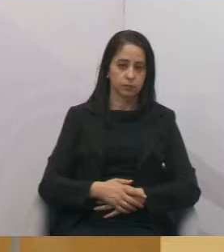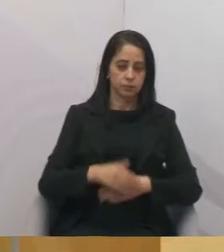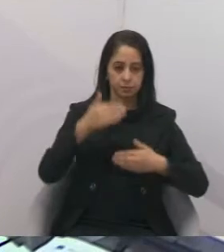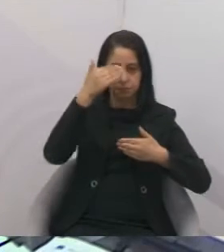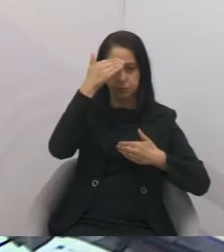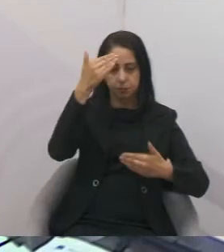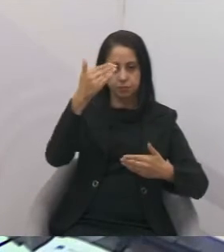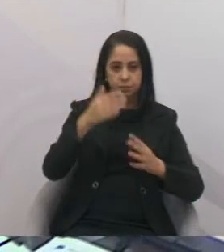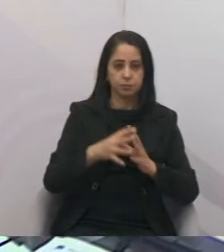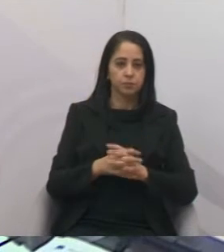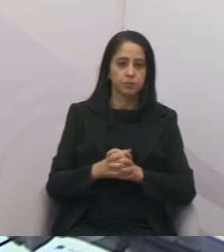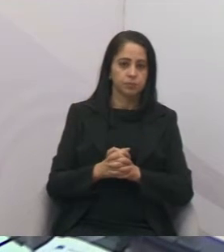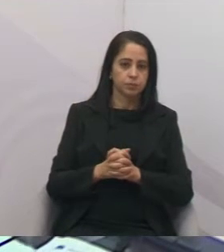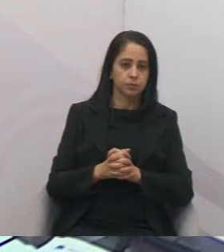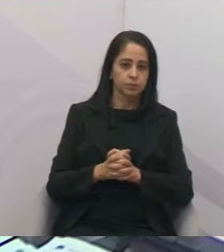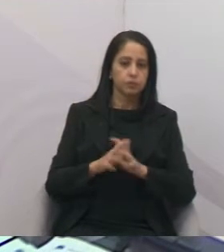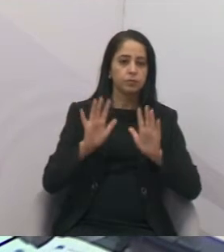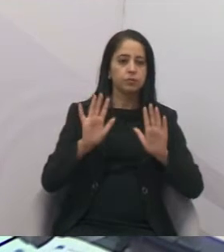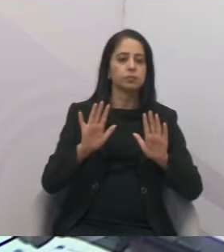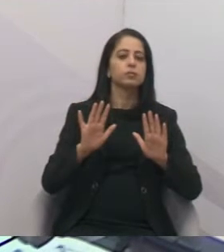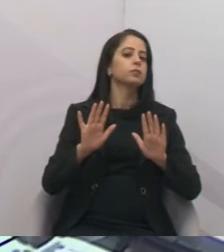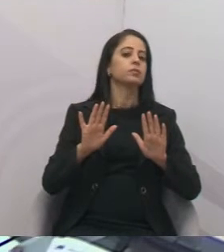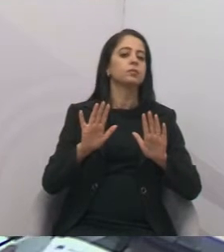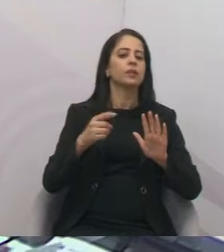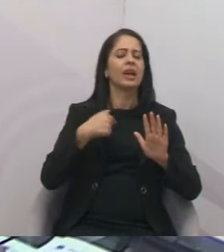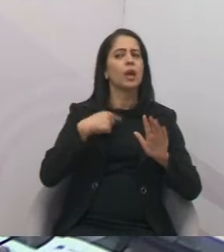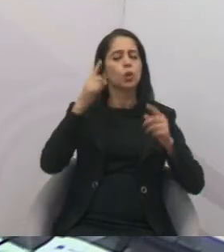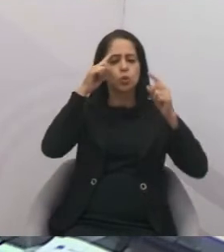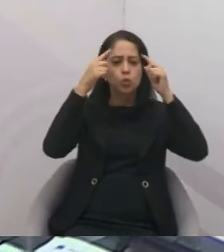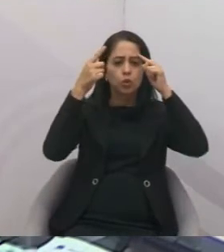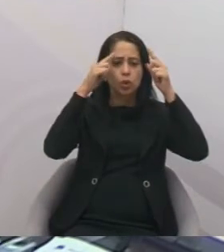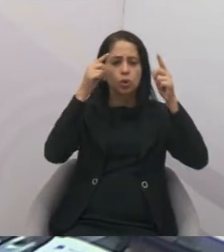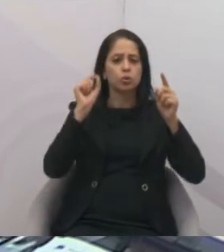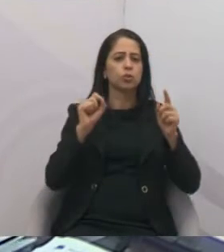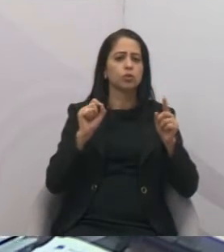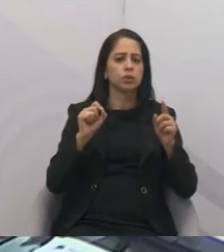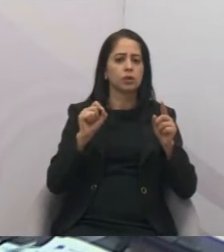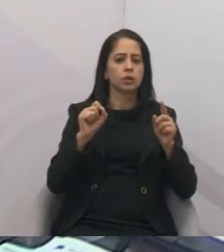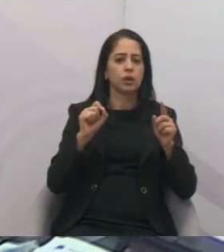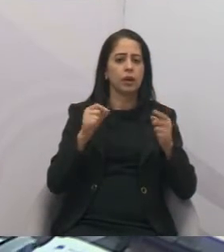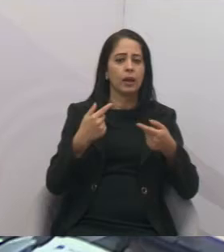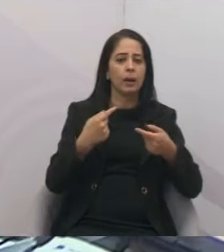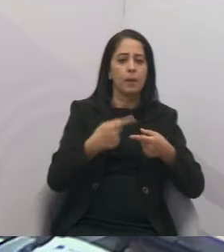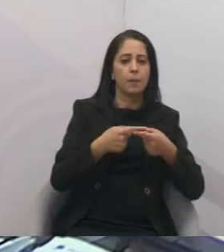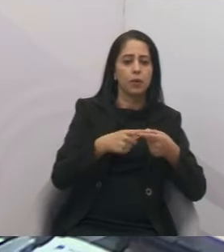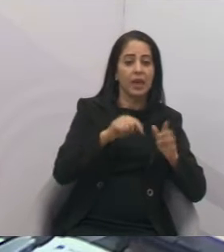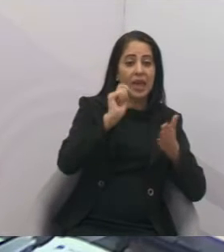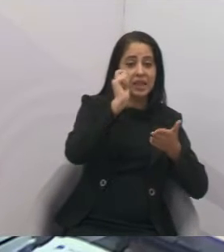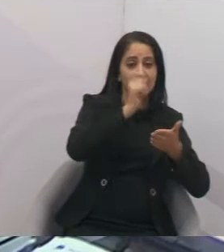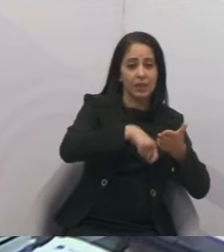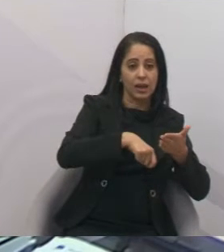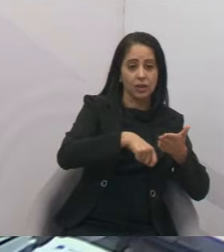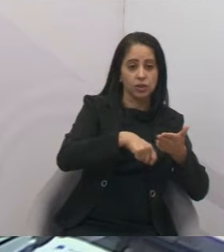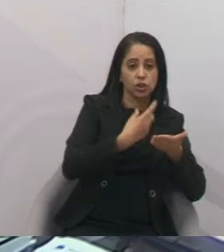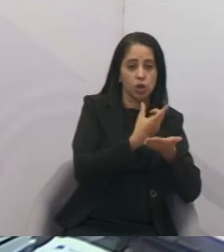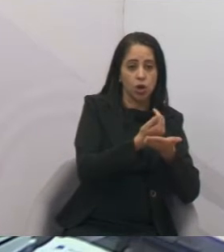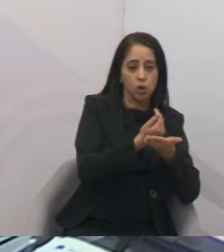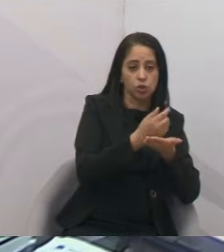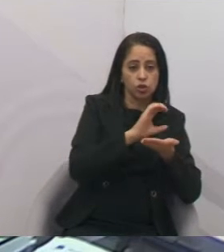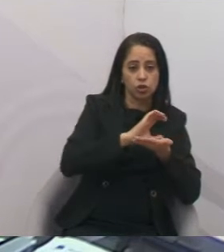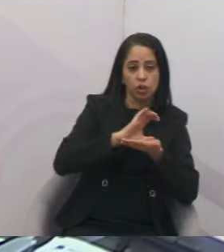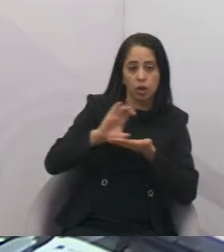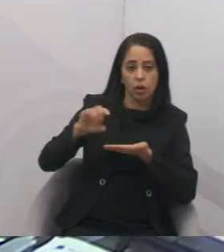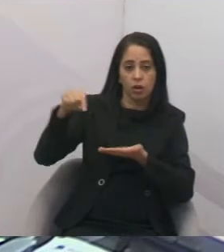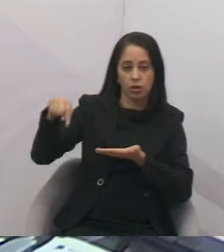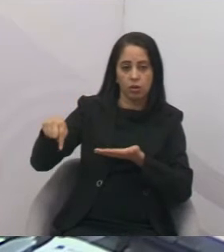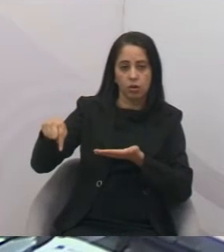Obrigado, vereador, pela parte. Então, é justamente esse o meu questionamento, porque aqui a gente fala das taxas, né, que os recursos oriundos das taxas